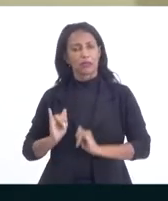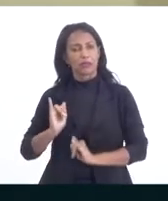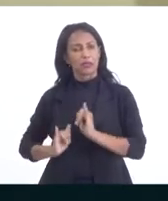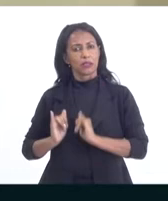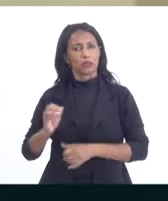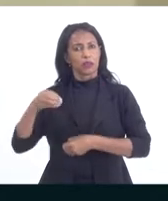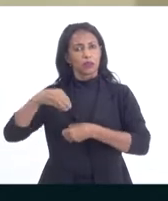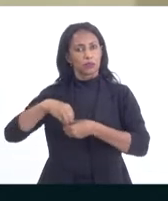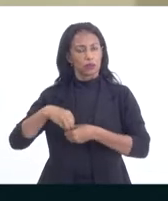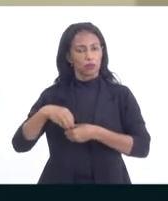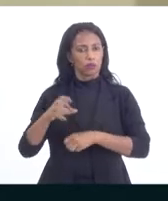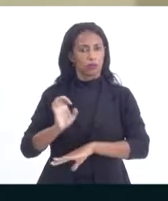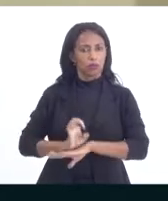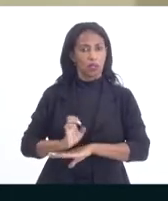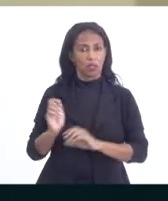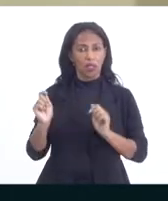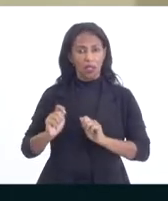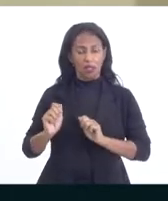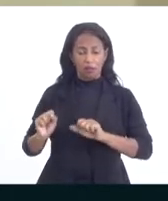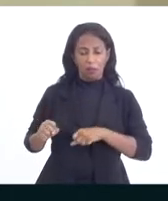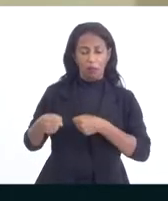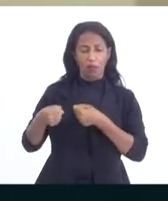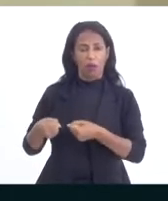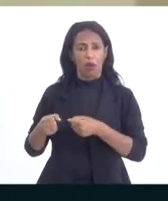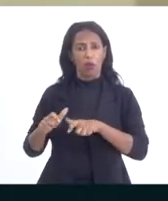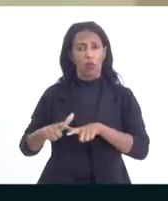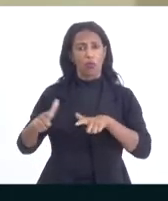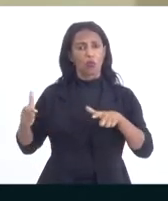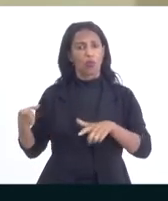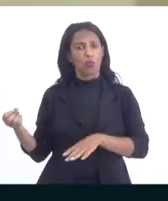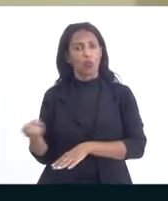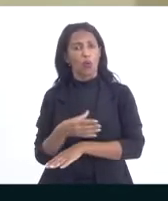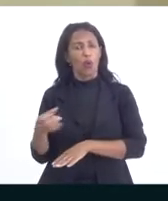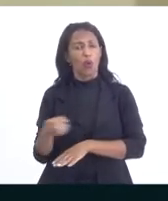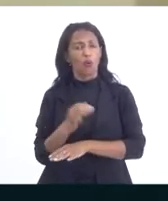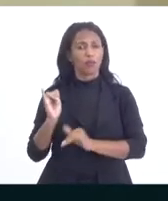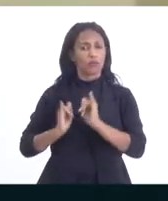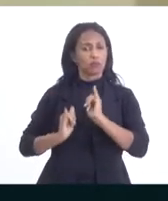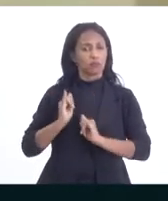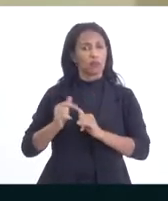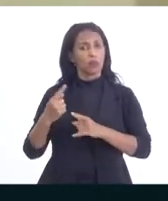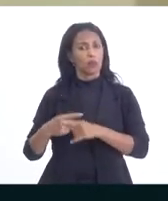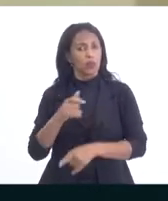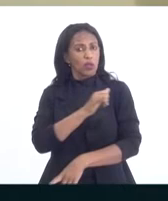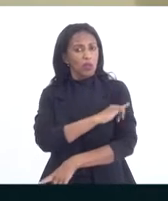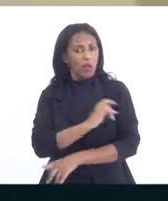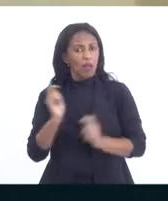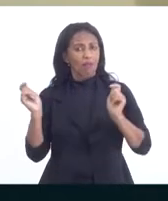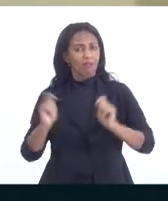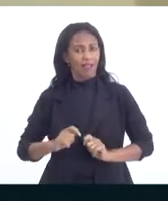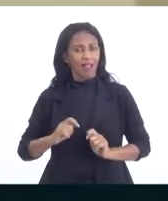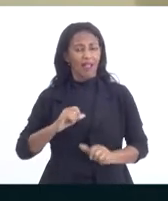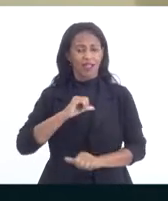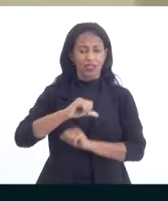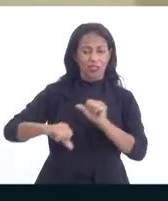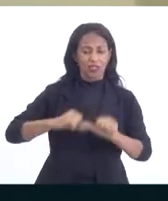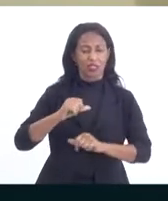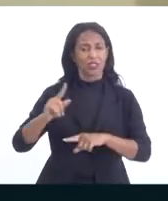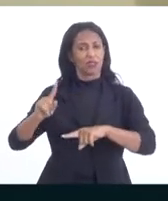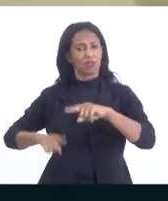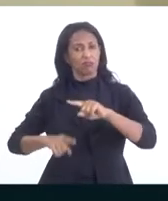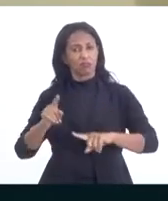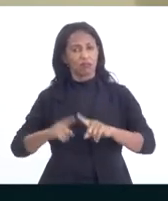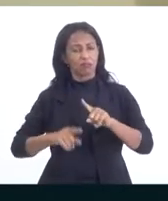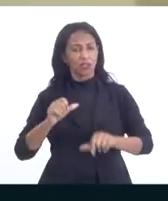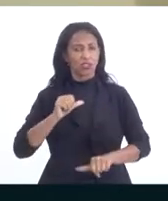nosso estado, né, e potencializar a abertura de novas indústrias, porque o Rio de Janeiro tem um potencial incrível na área de geração de produtos, na área